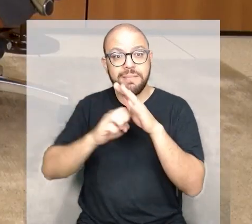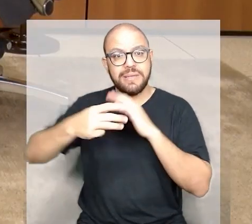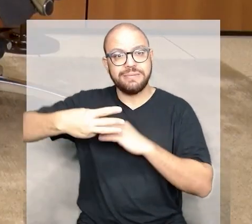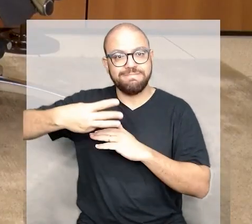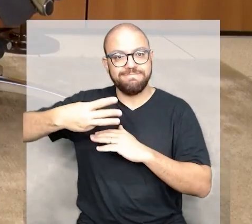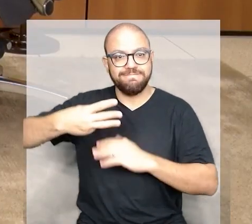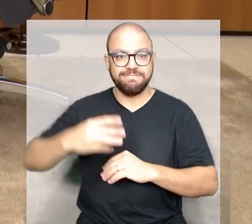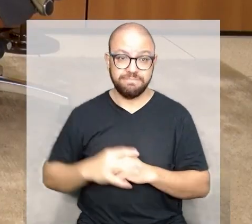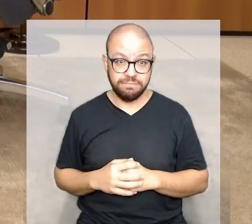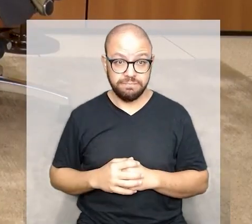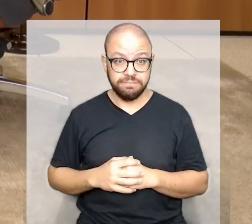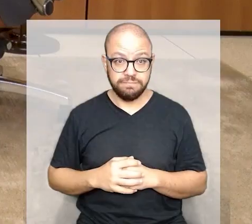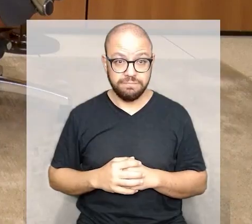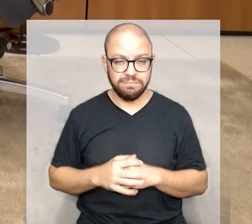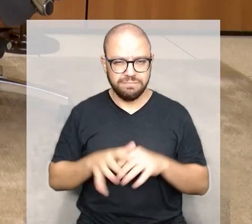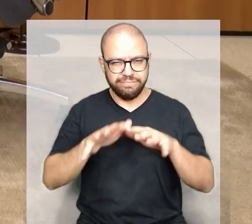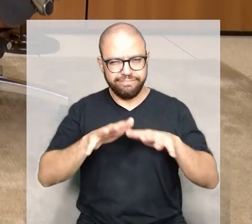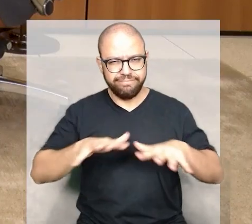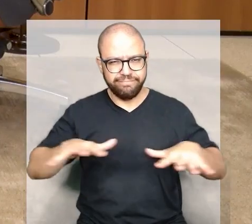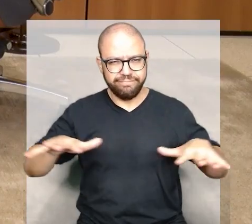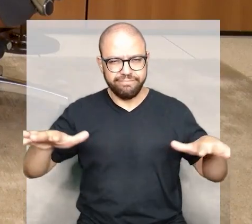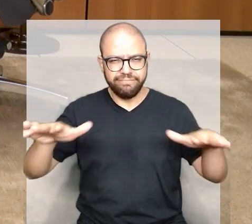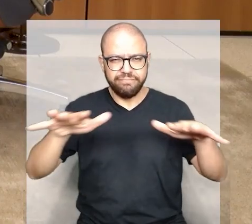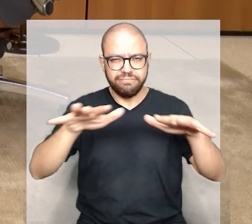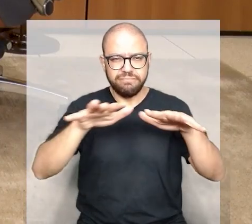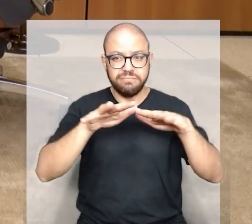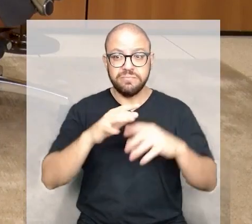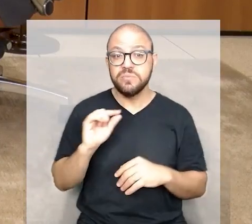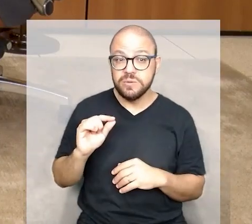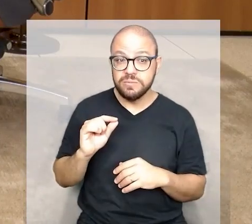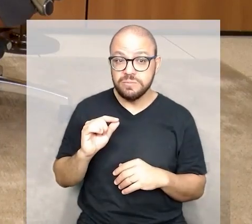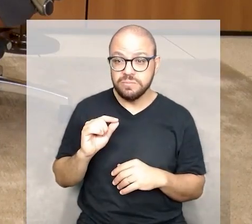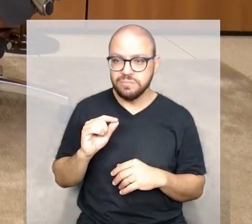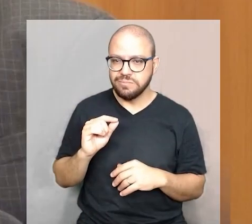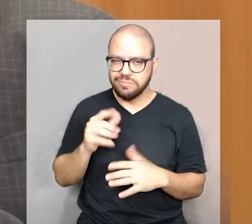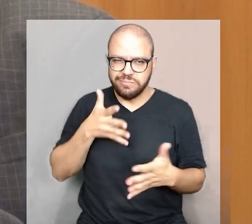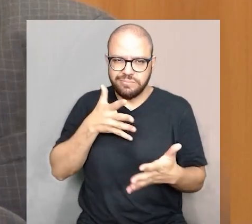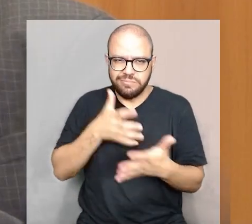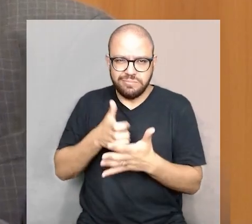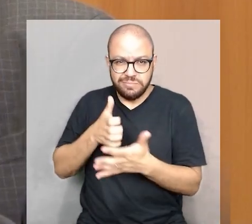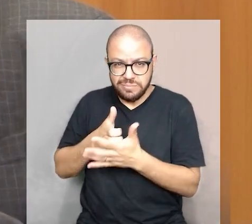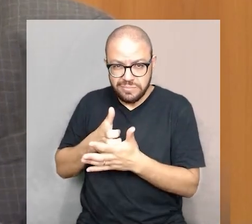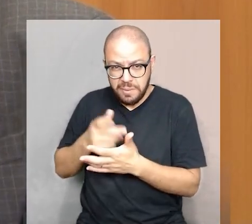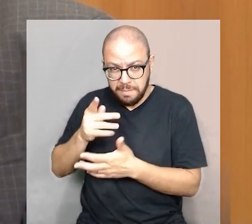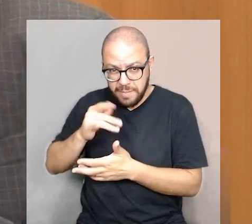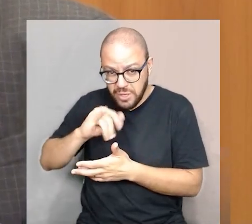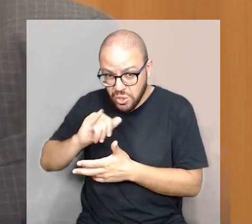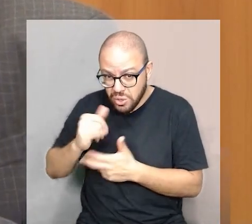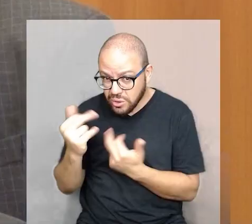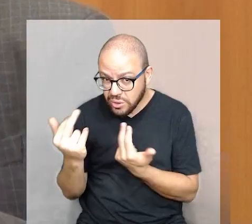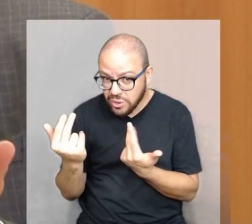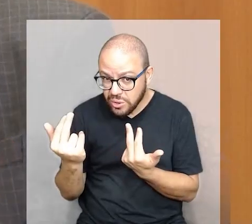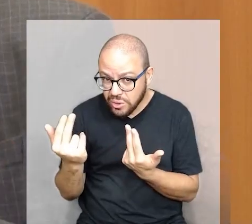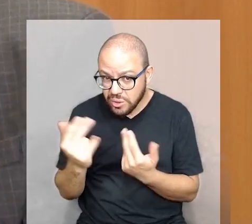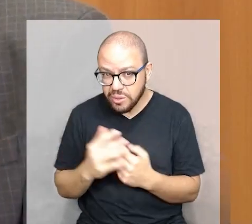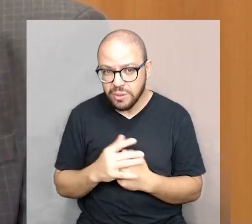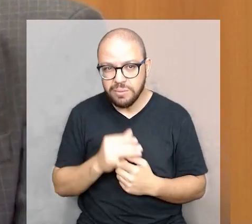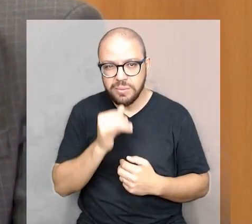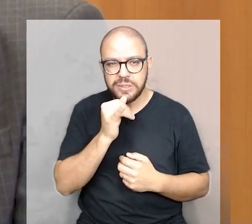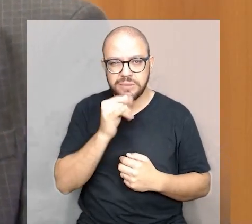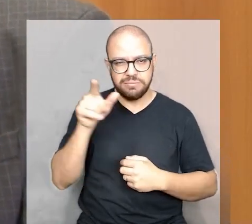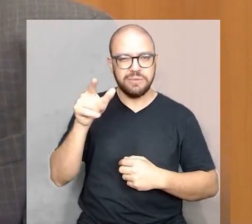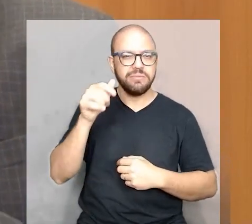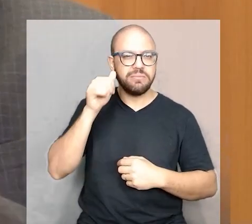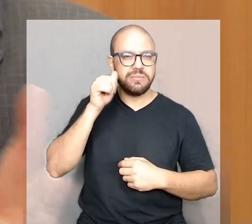como terceirização e outros. Né? O problema da generalização é que você afeta situações que não são iguais à pejotização. Por